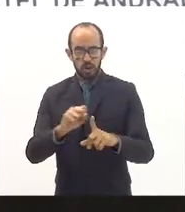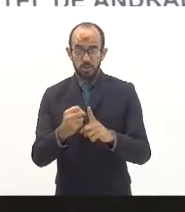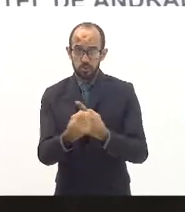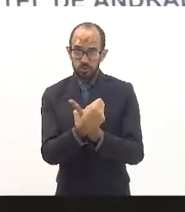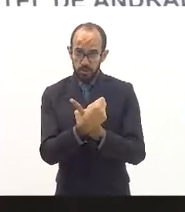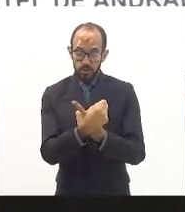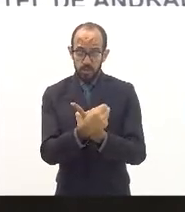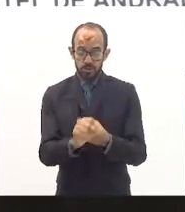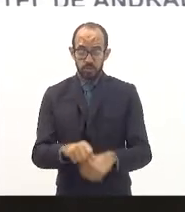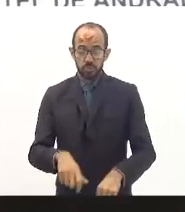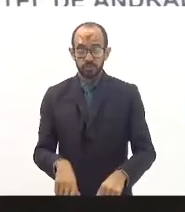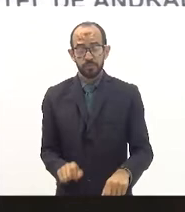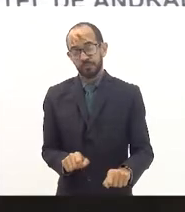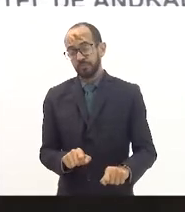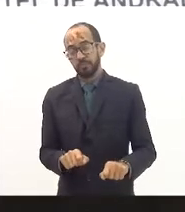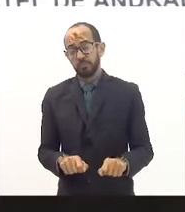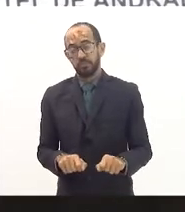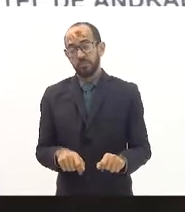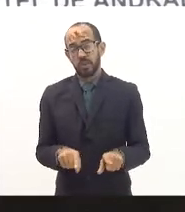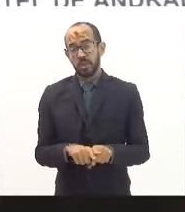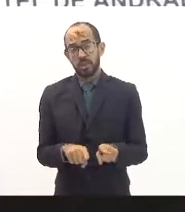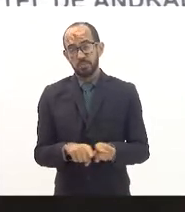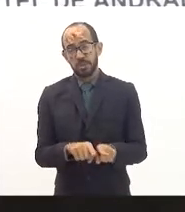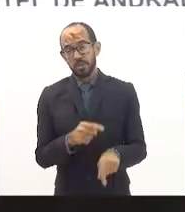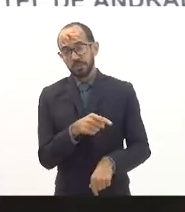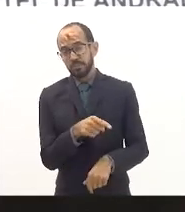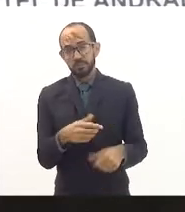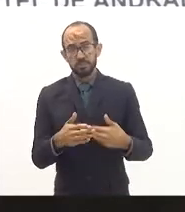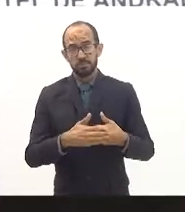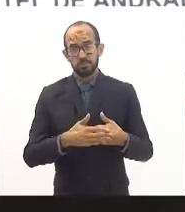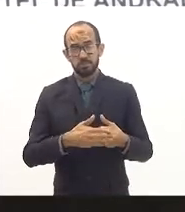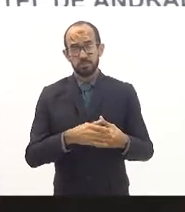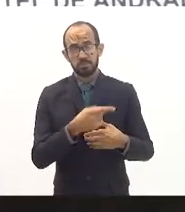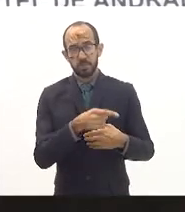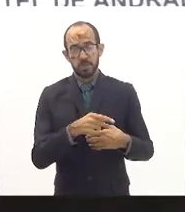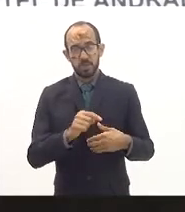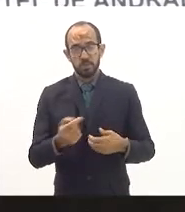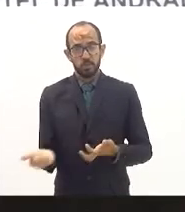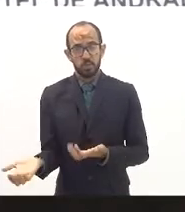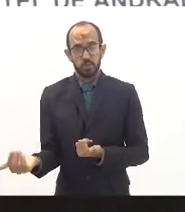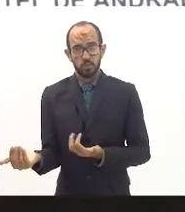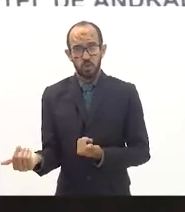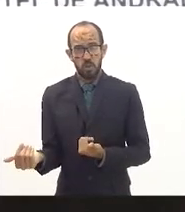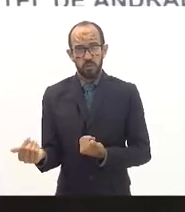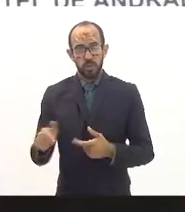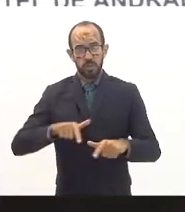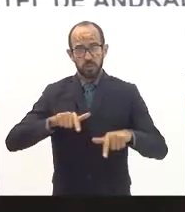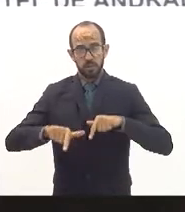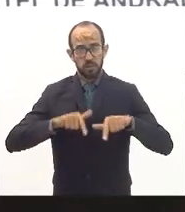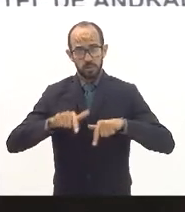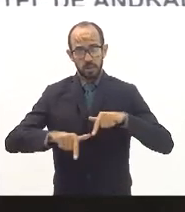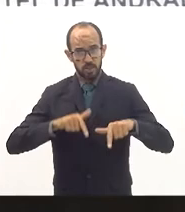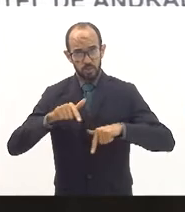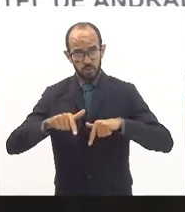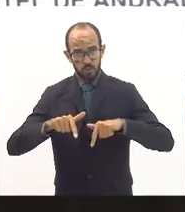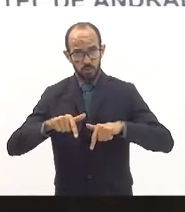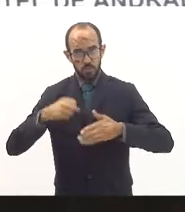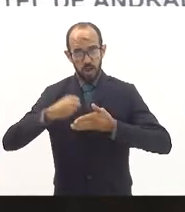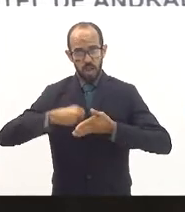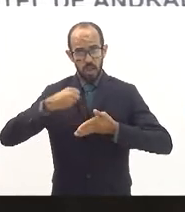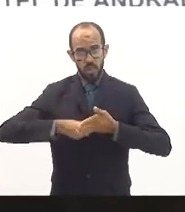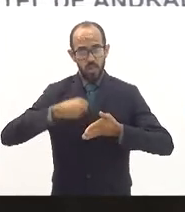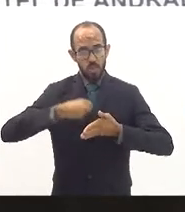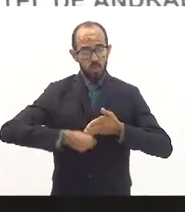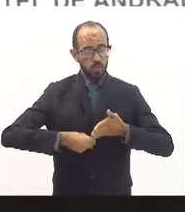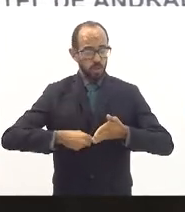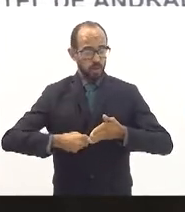sociedade. Sendo ele mesmo, desde cedo, um trabalhador, a causa o